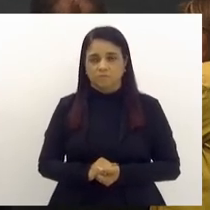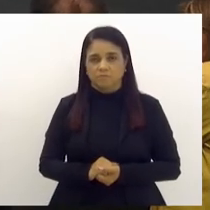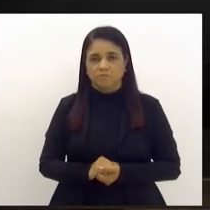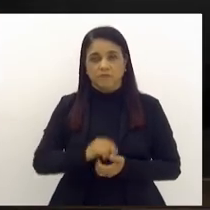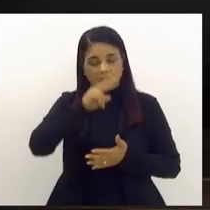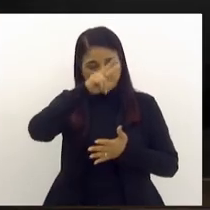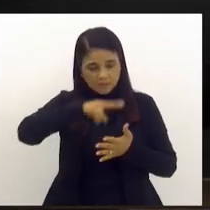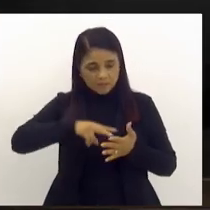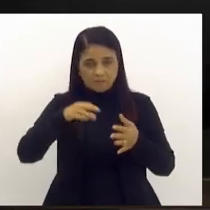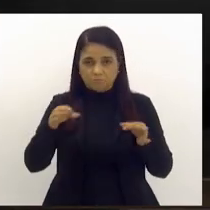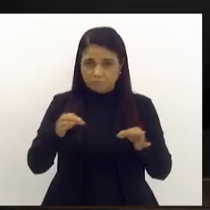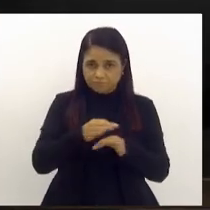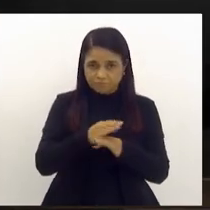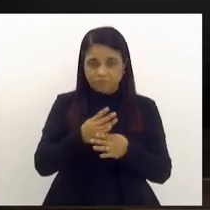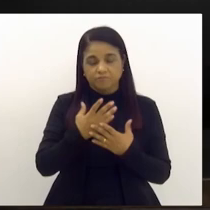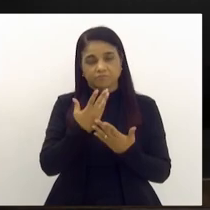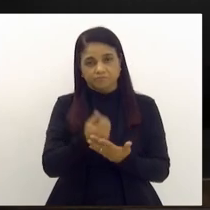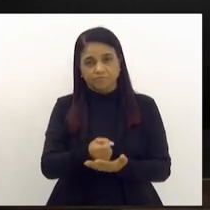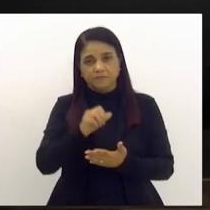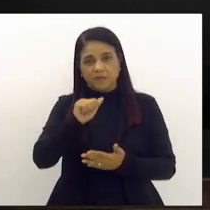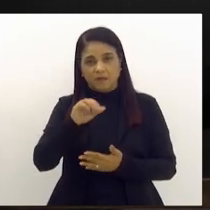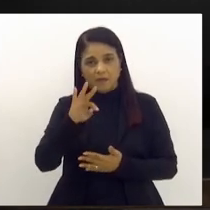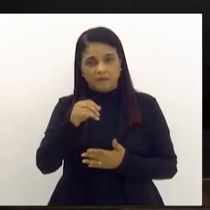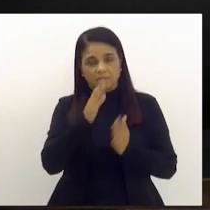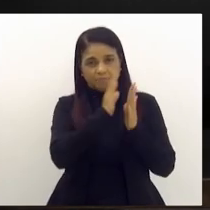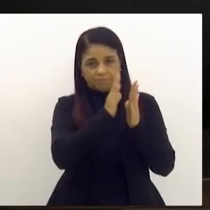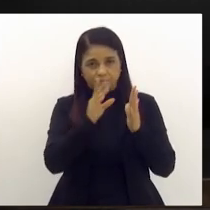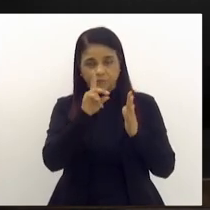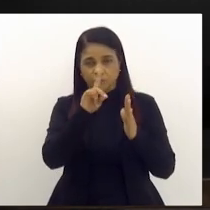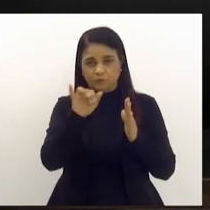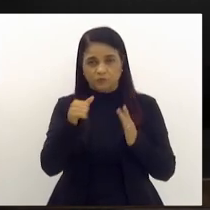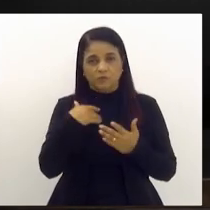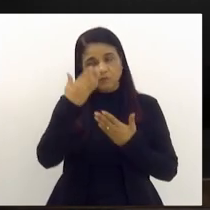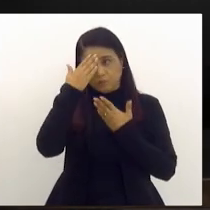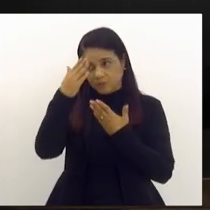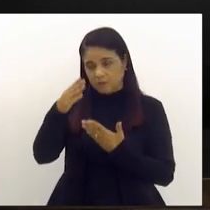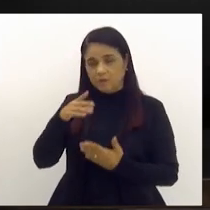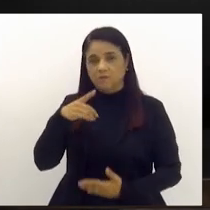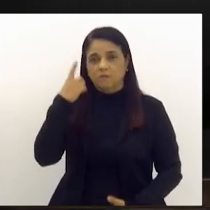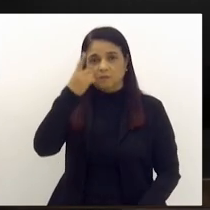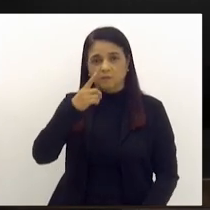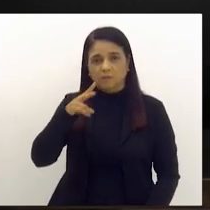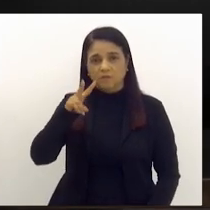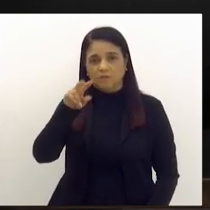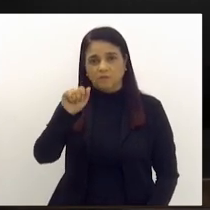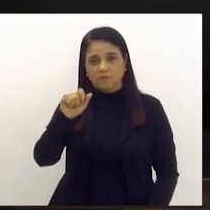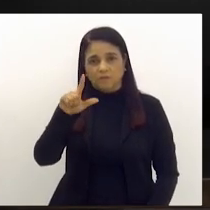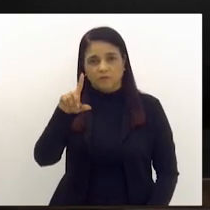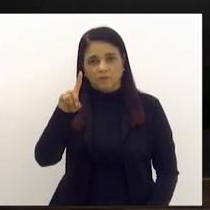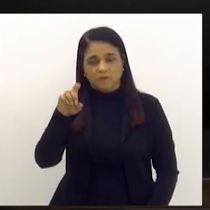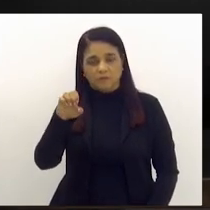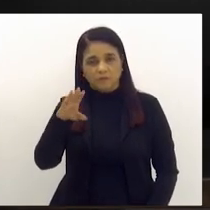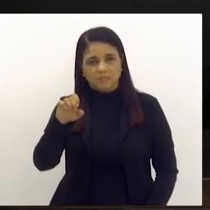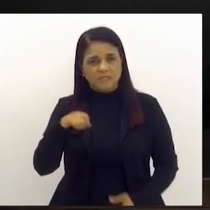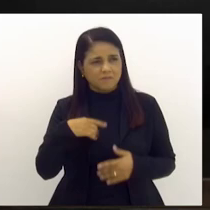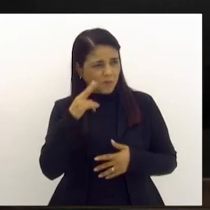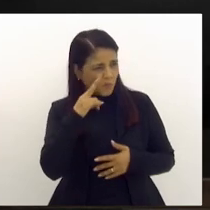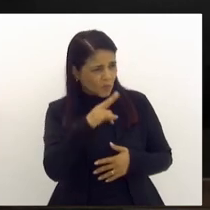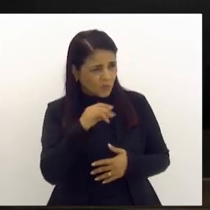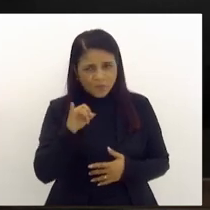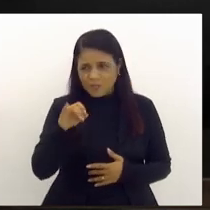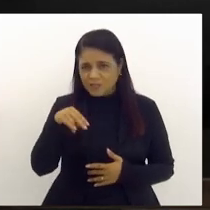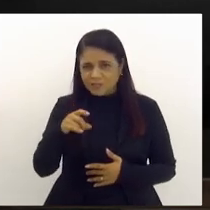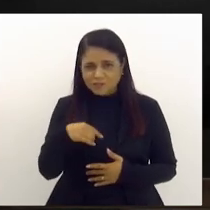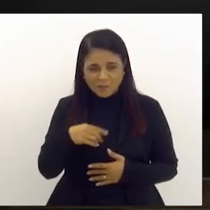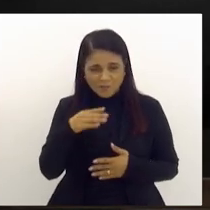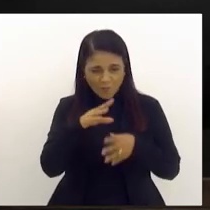Lida e aprovada a ata, passa-se a ordem do dia. Muito obrigado, deputado Valdeci. Estou olhando a deputada Índia aqui, atacando os